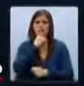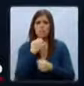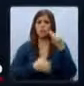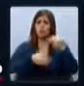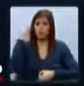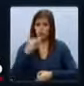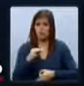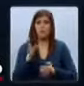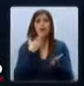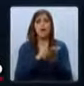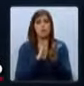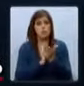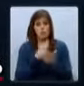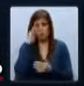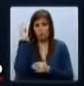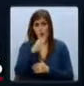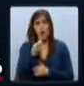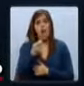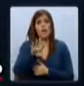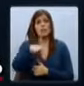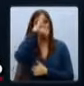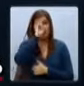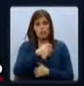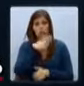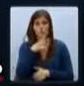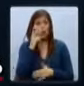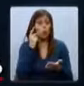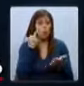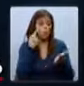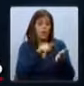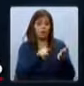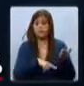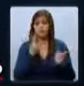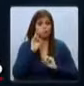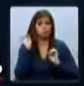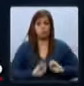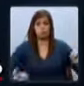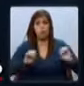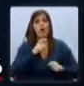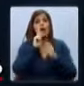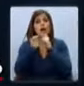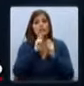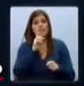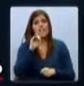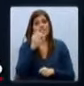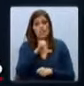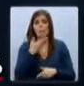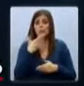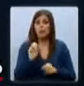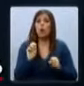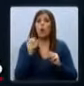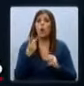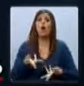quanto às provas da acusação os primeiro-ministro afirma que ainda não as conhece esta entrevista assim que não foi pedida nem autorizada pelos serviços